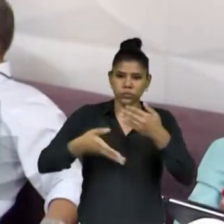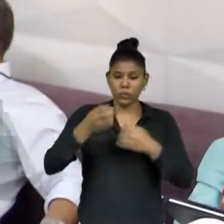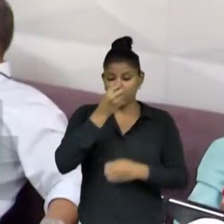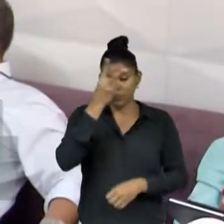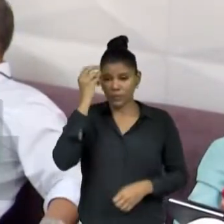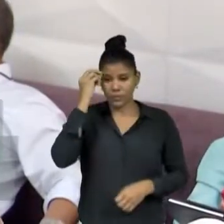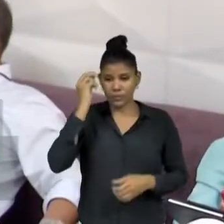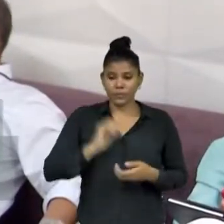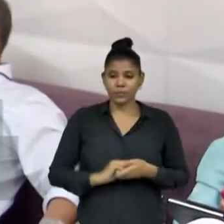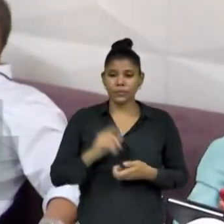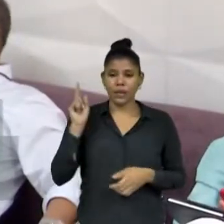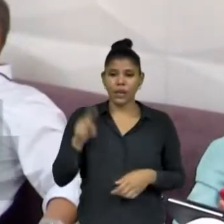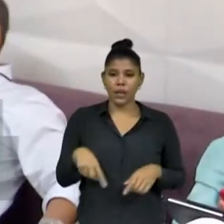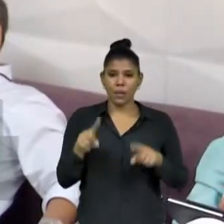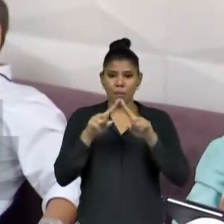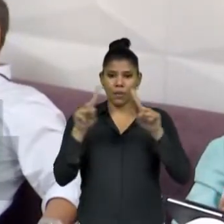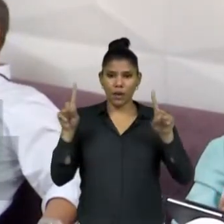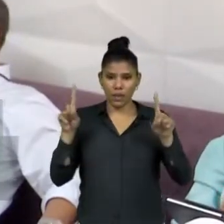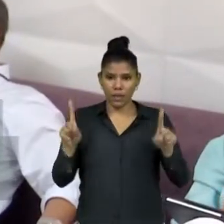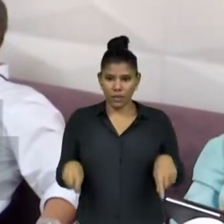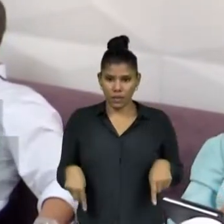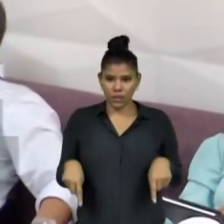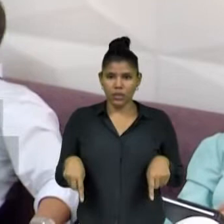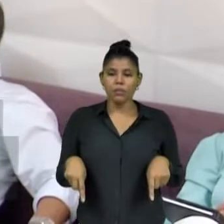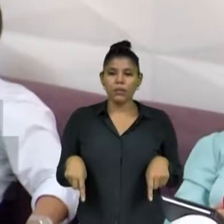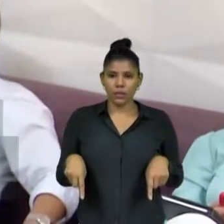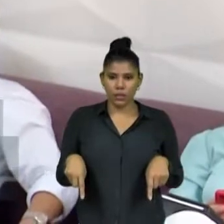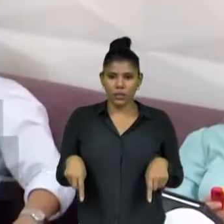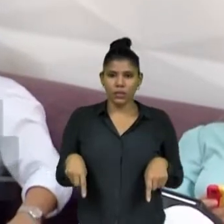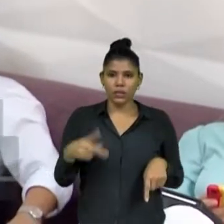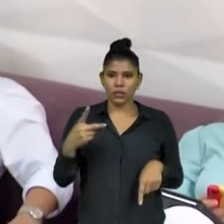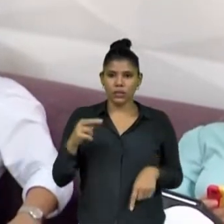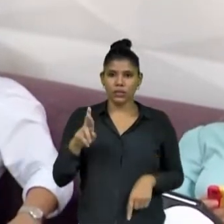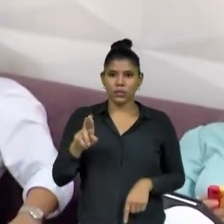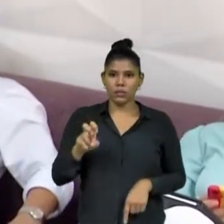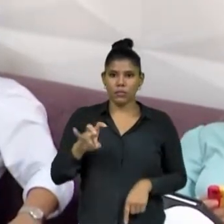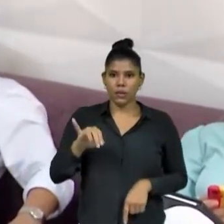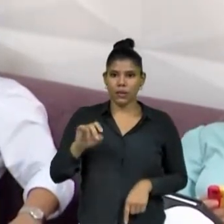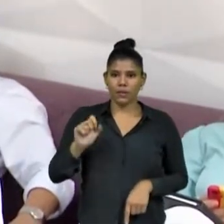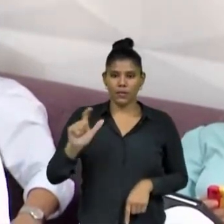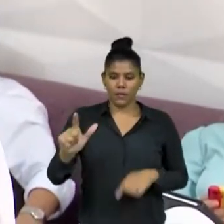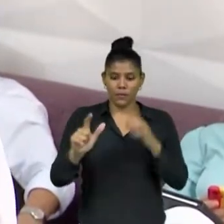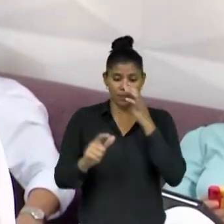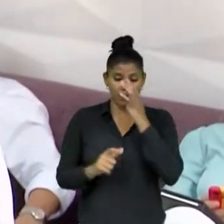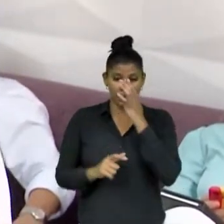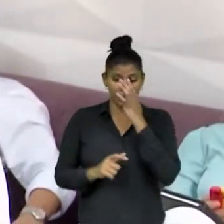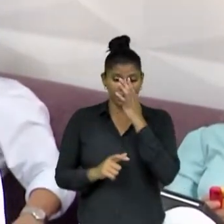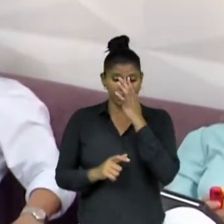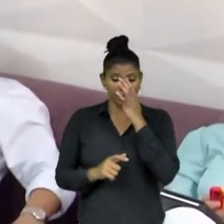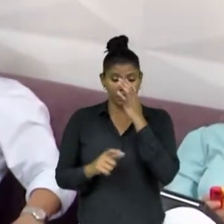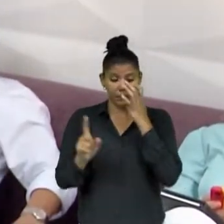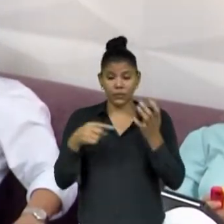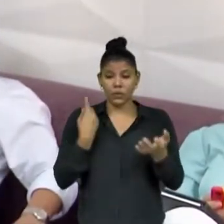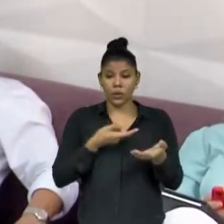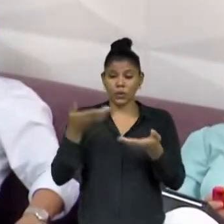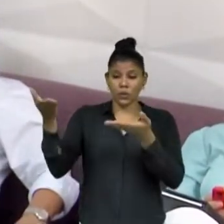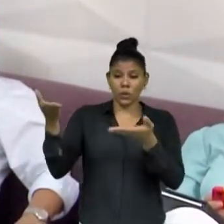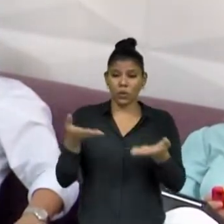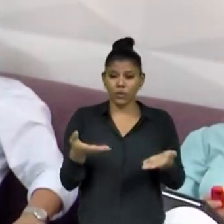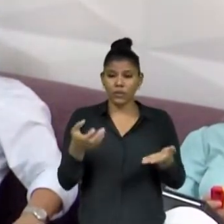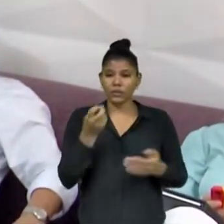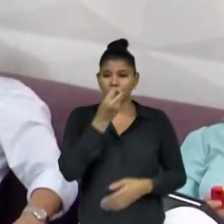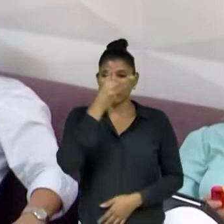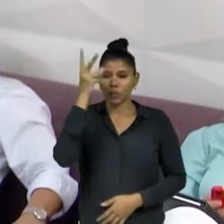um planejamento já do programa, do PREVIL. Tanto que nós convidamos o prefeito do município